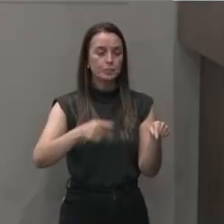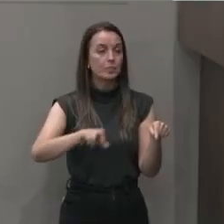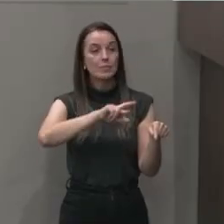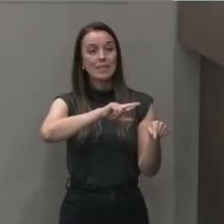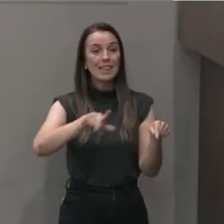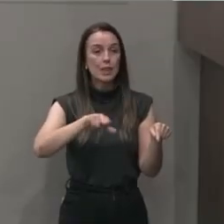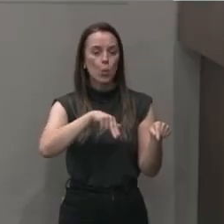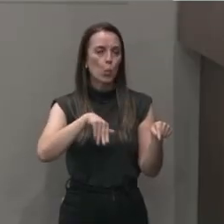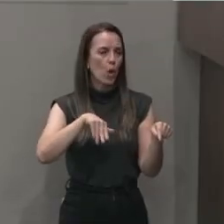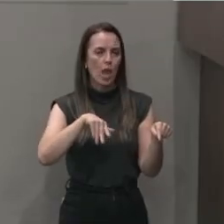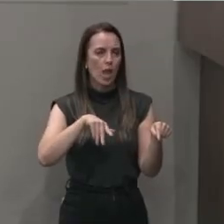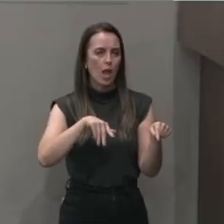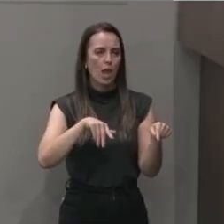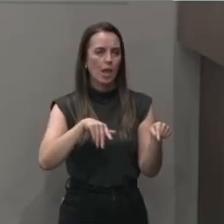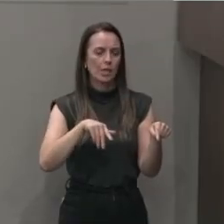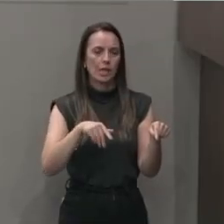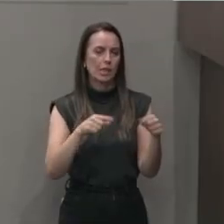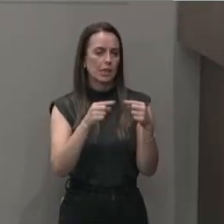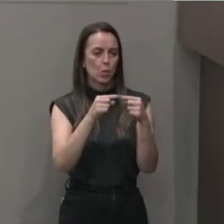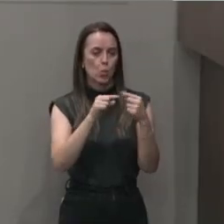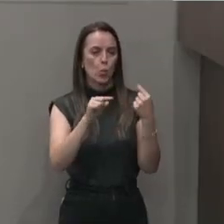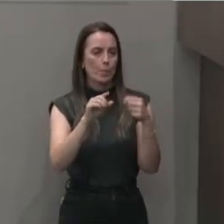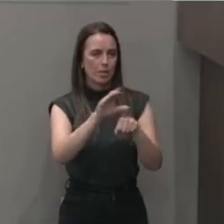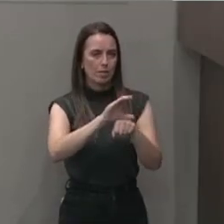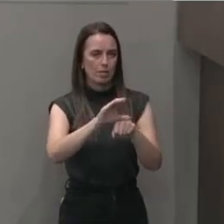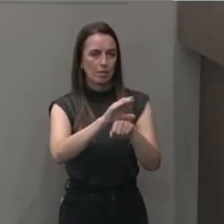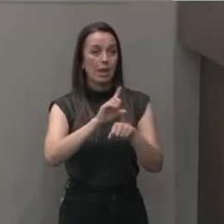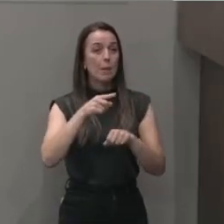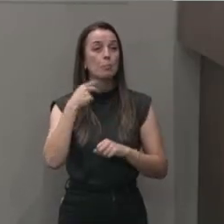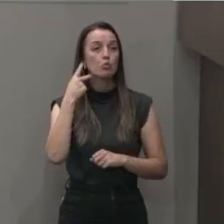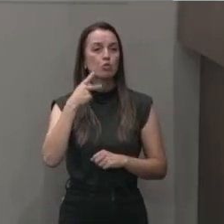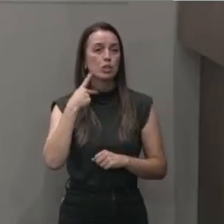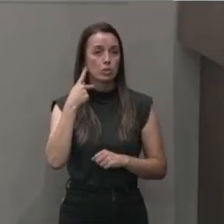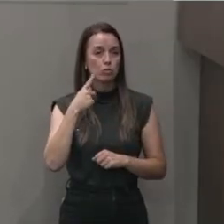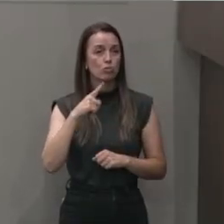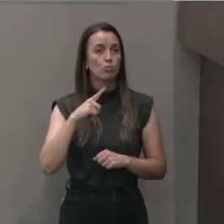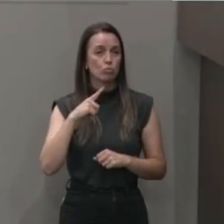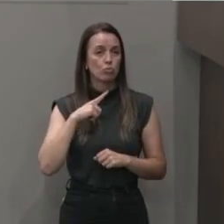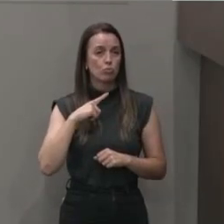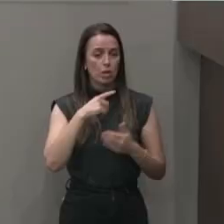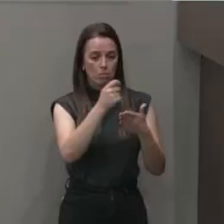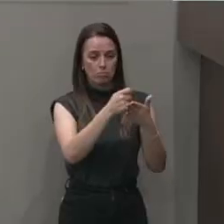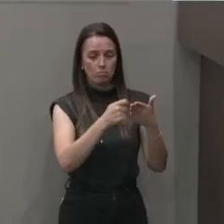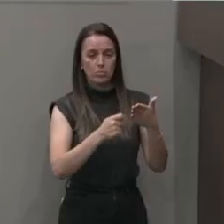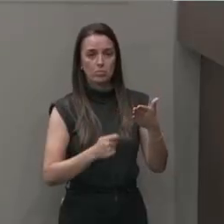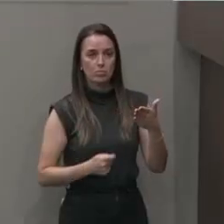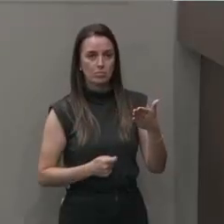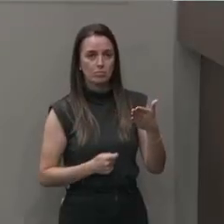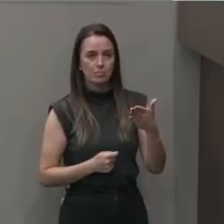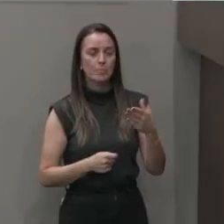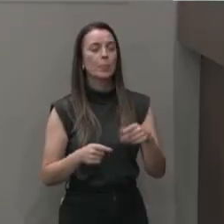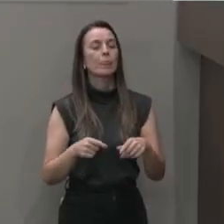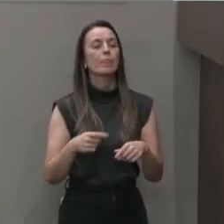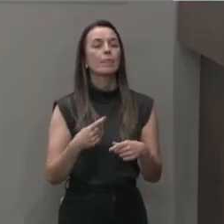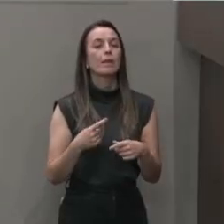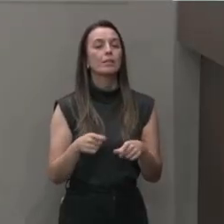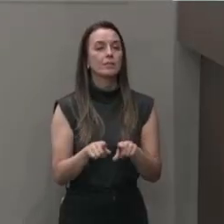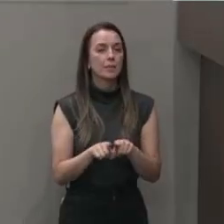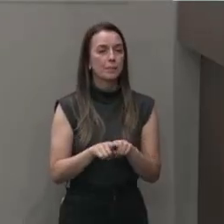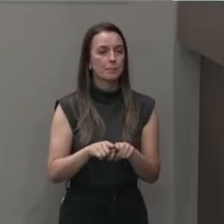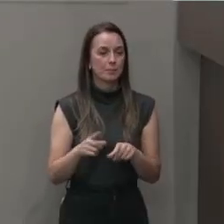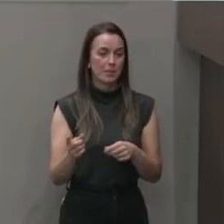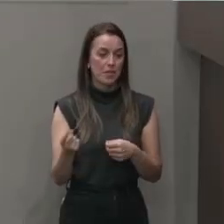é político. Está escrito aqui. Inclusive, vai vir um outro projeto refazendo